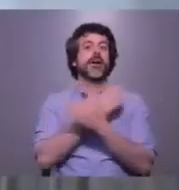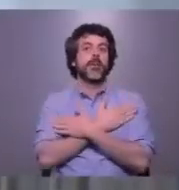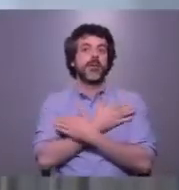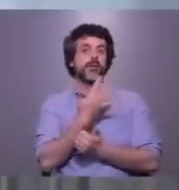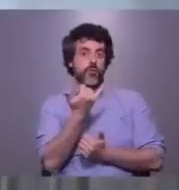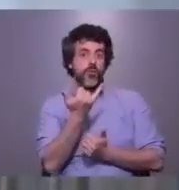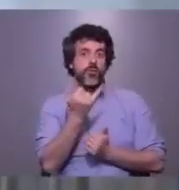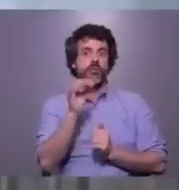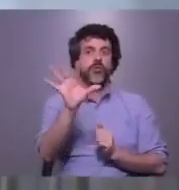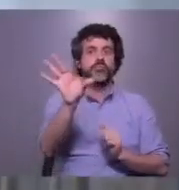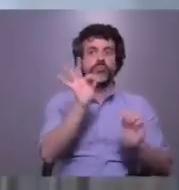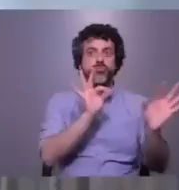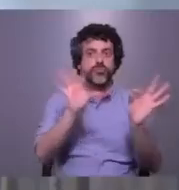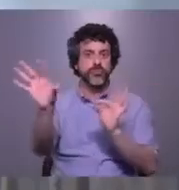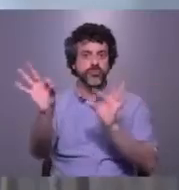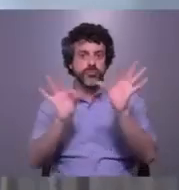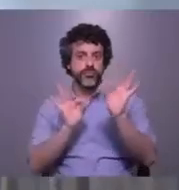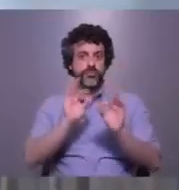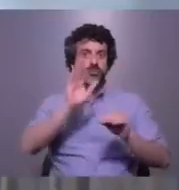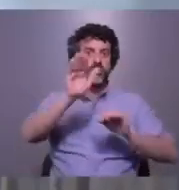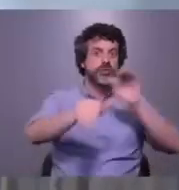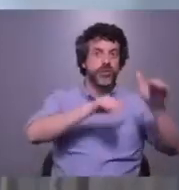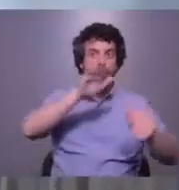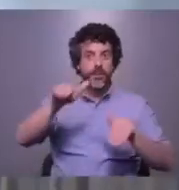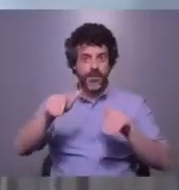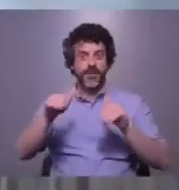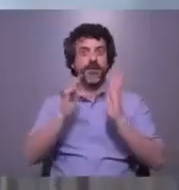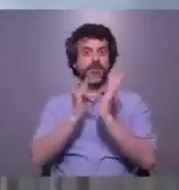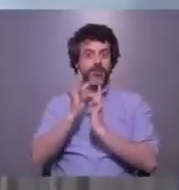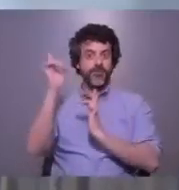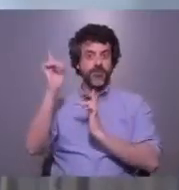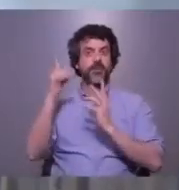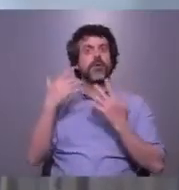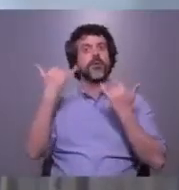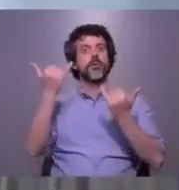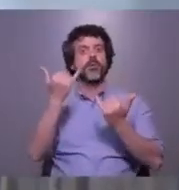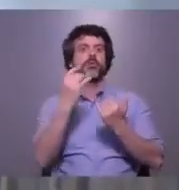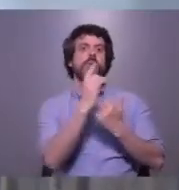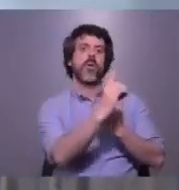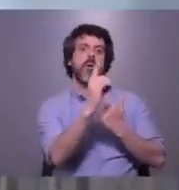e chamados por Jesus para depois serem enviados.